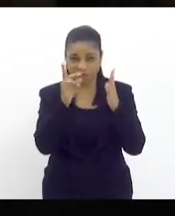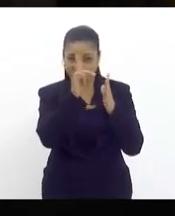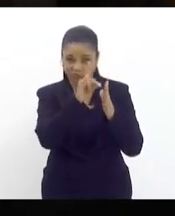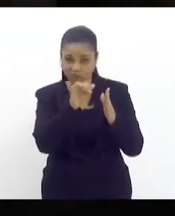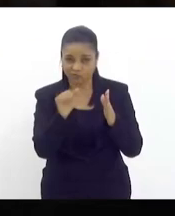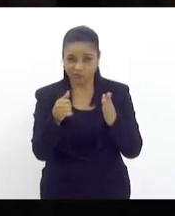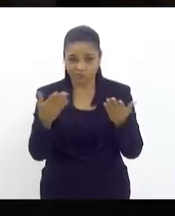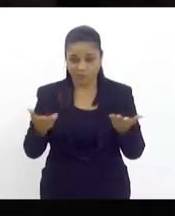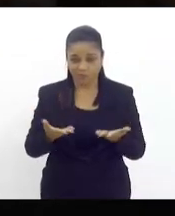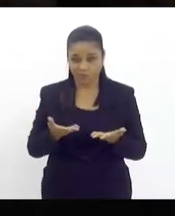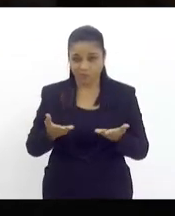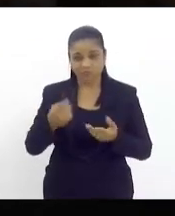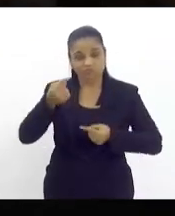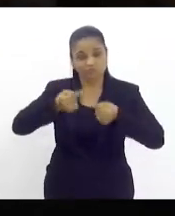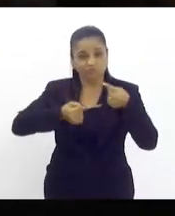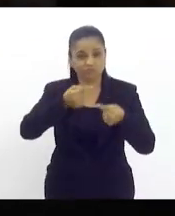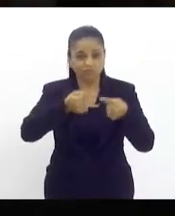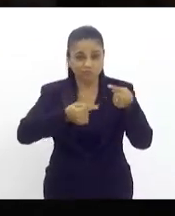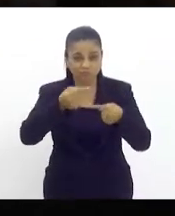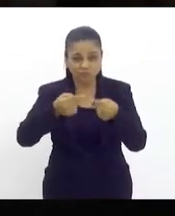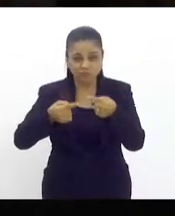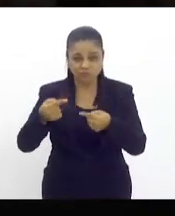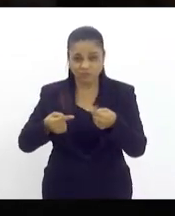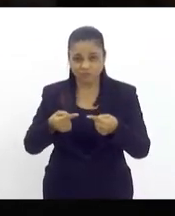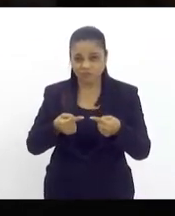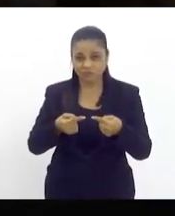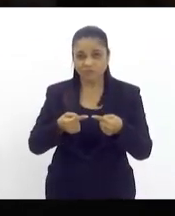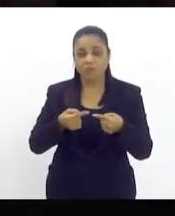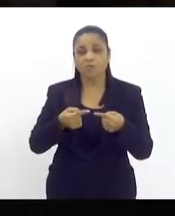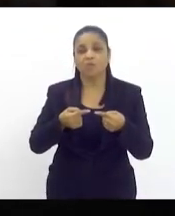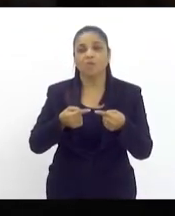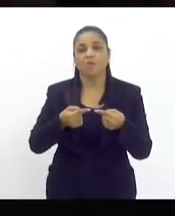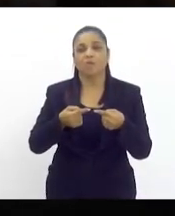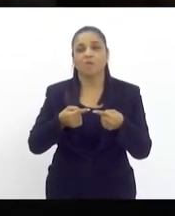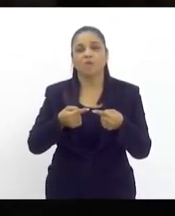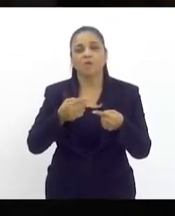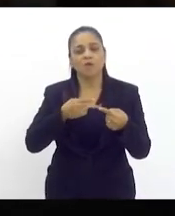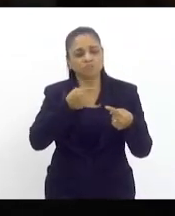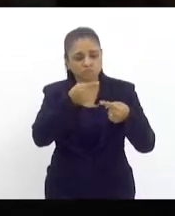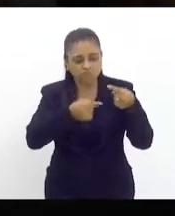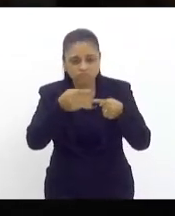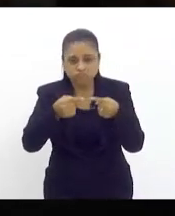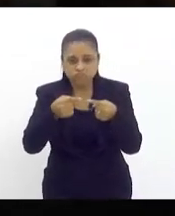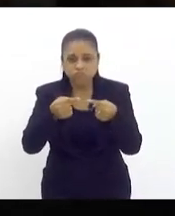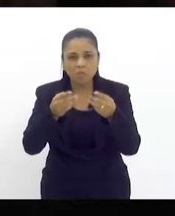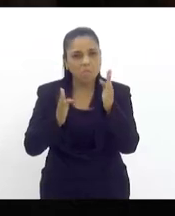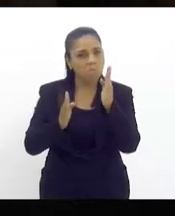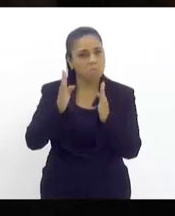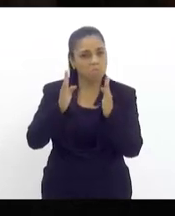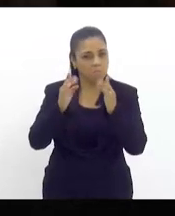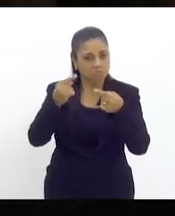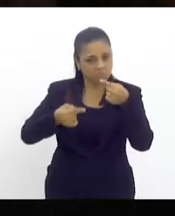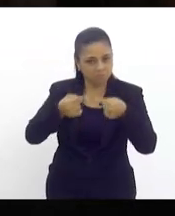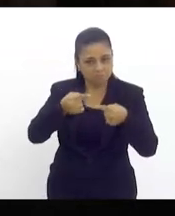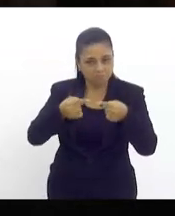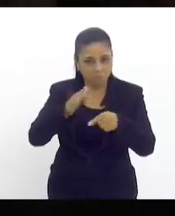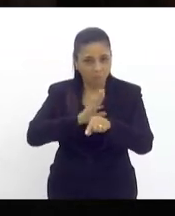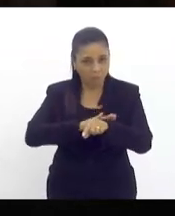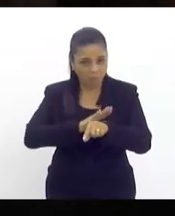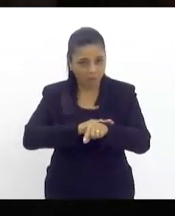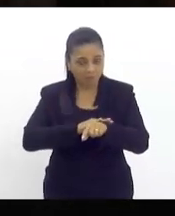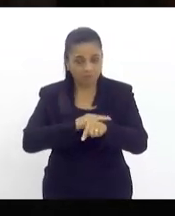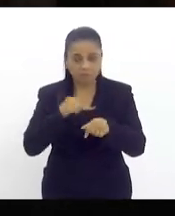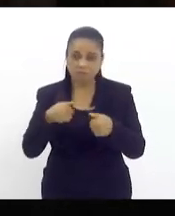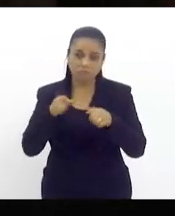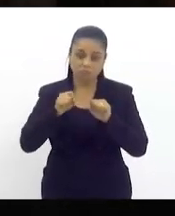é esteve em discussão no momento em que ele estava em discussão nós não tínhamos ainda chegado